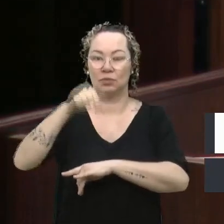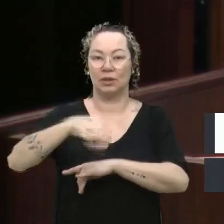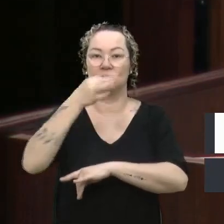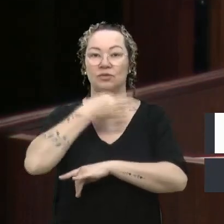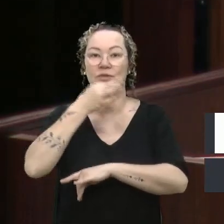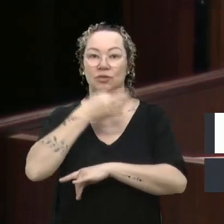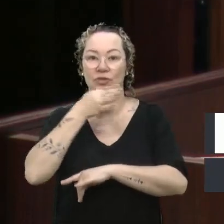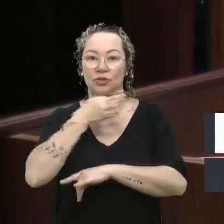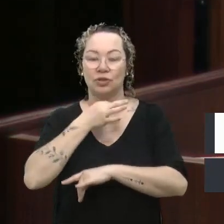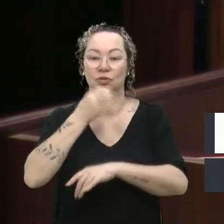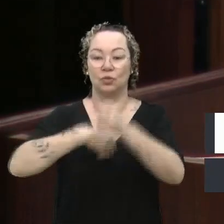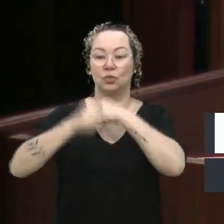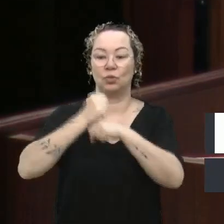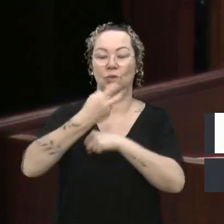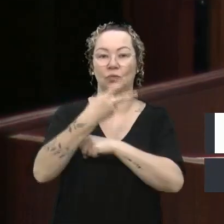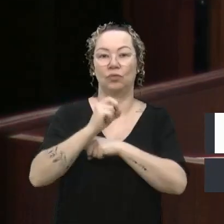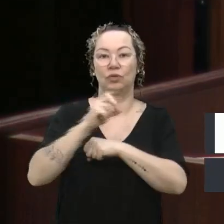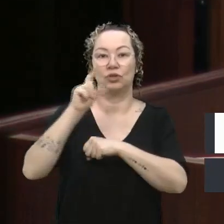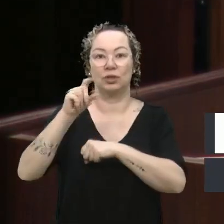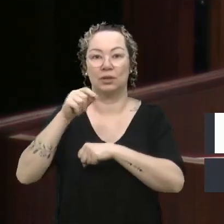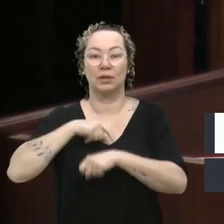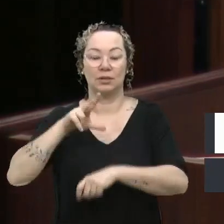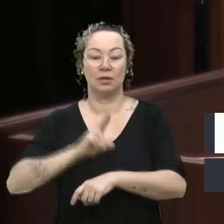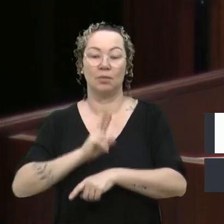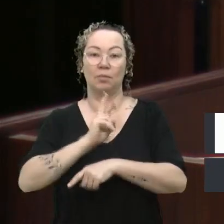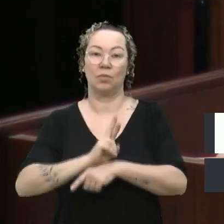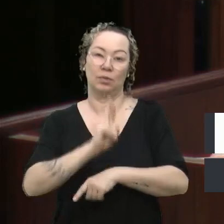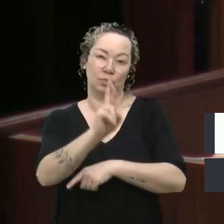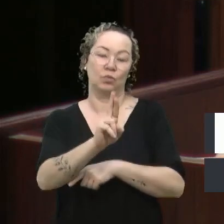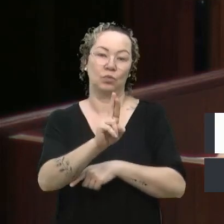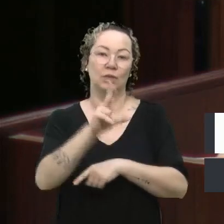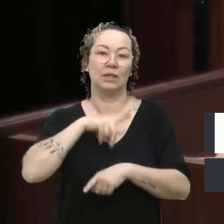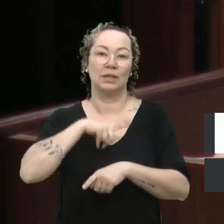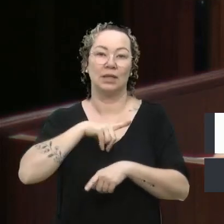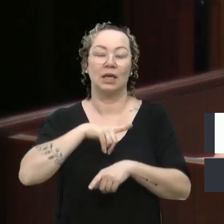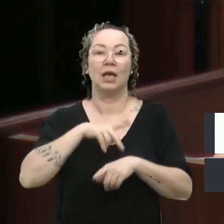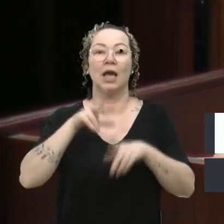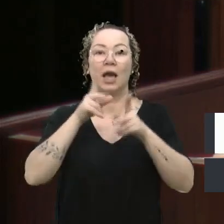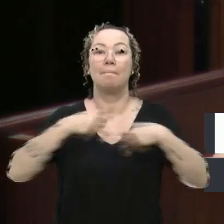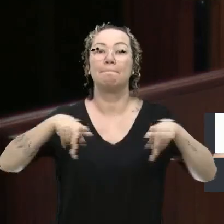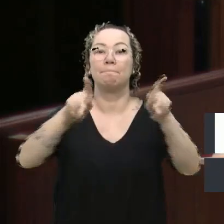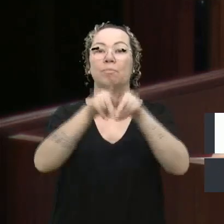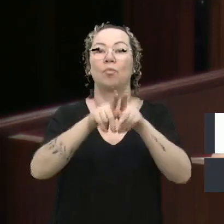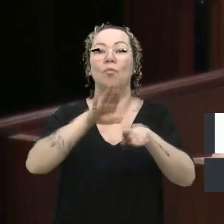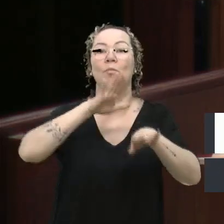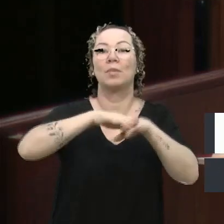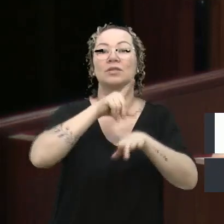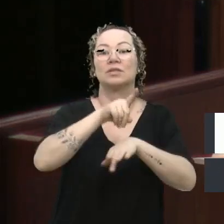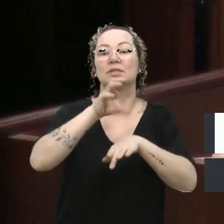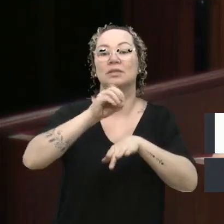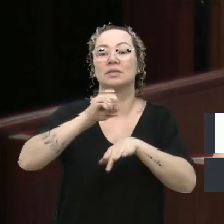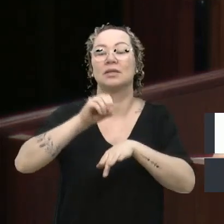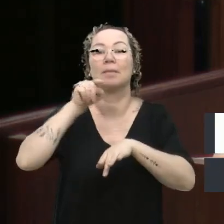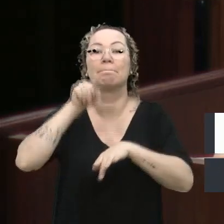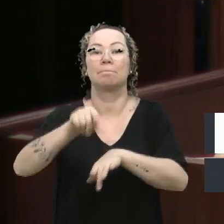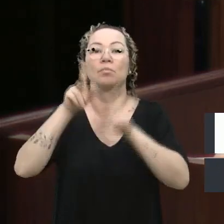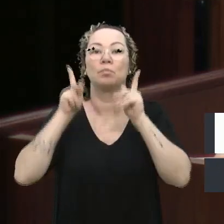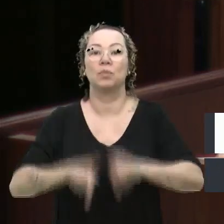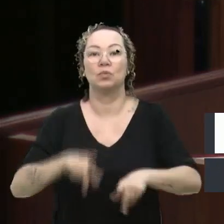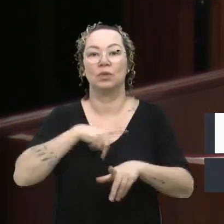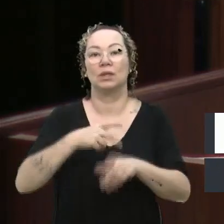Sul, revelaram que nós temos uma população, vereadores, de mais de 100 mil pessoas com algum tipo de